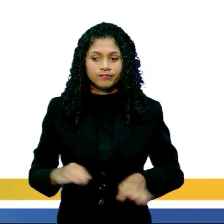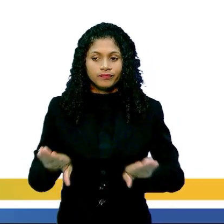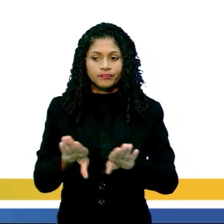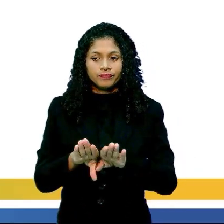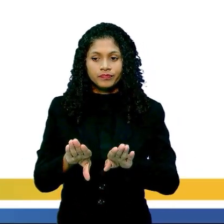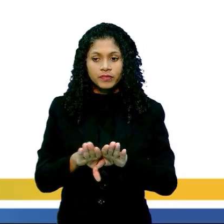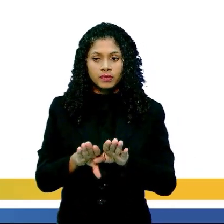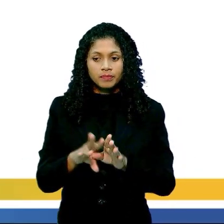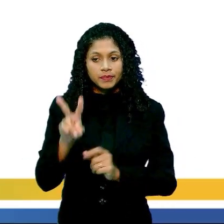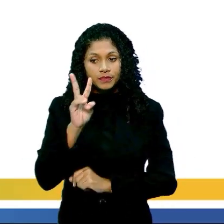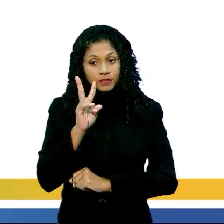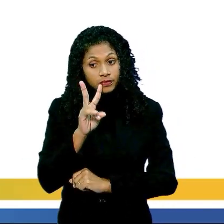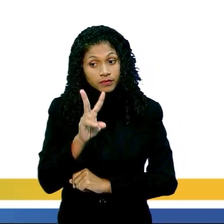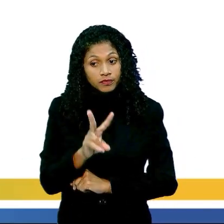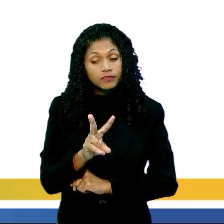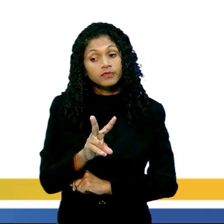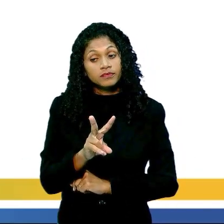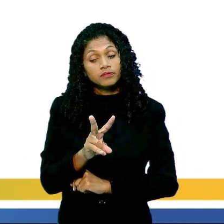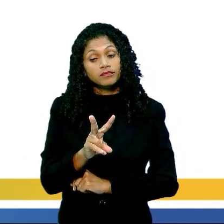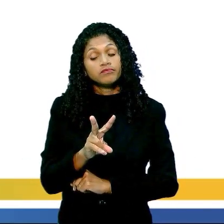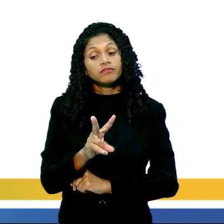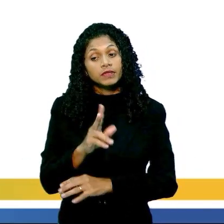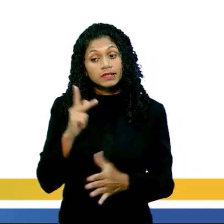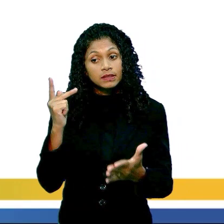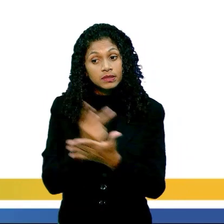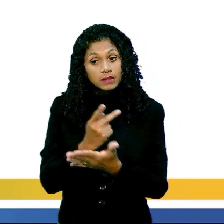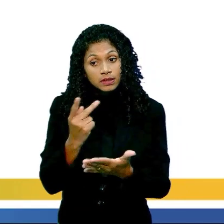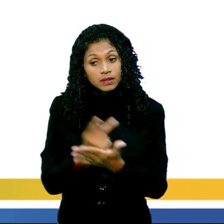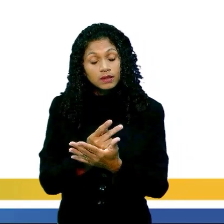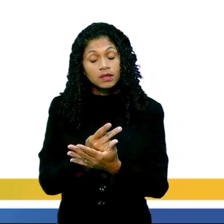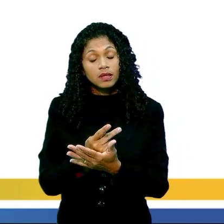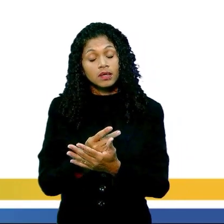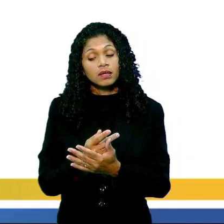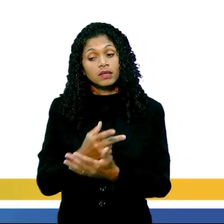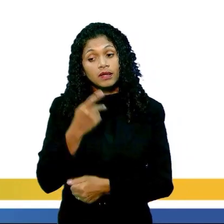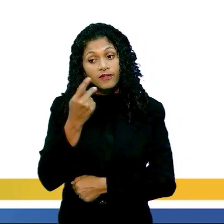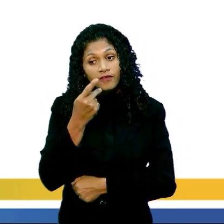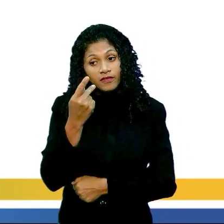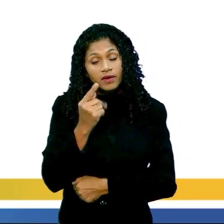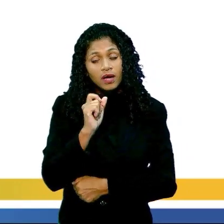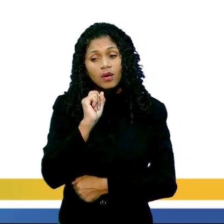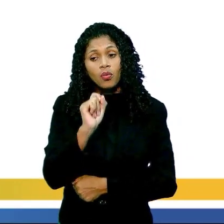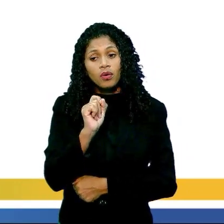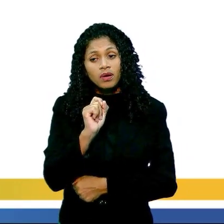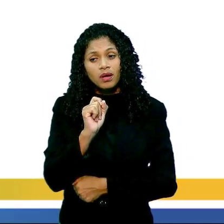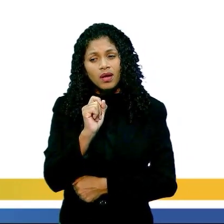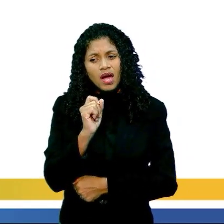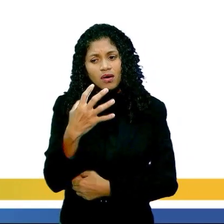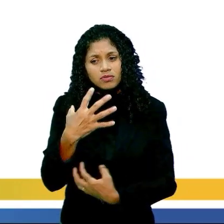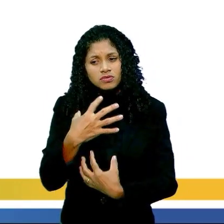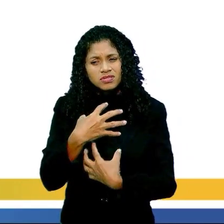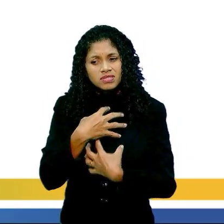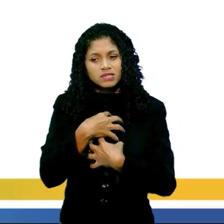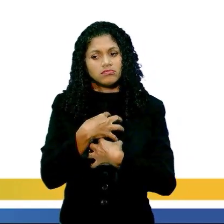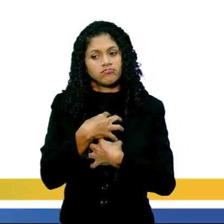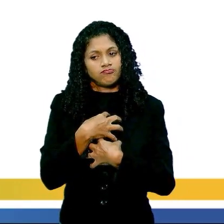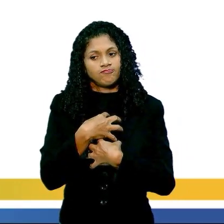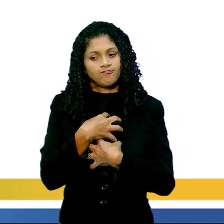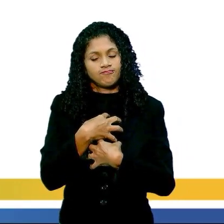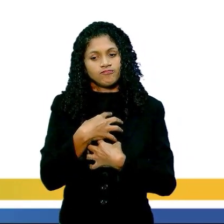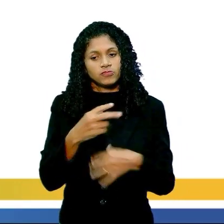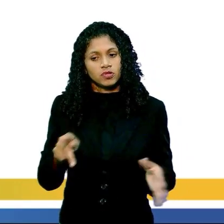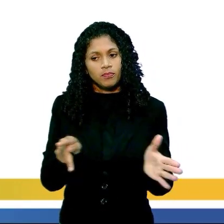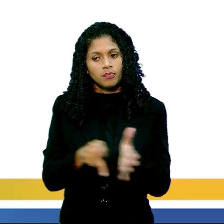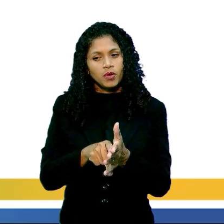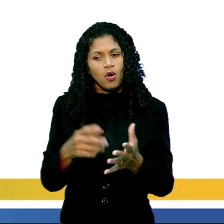Também nós vimos aí nessa questão que ela fala sobre algo pessoal, então, em relação à escrita, ela não fala sobre